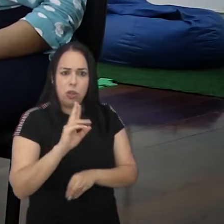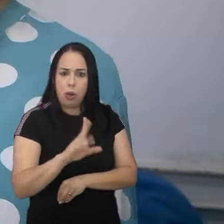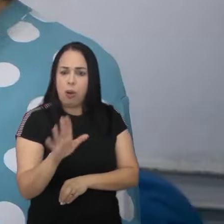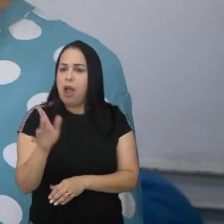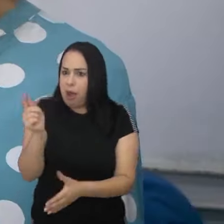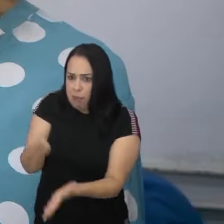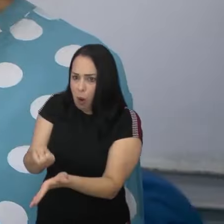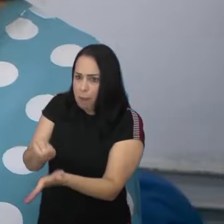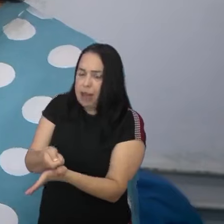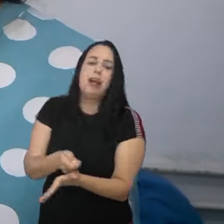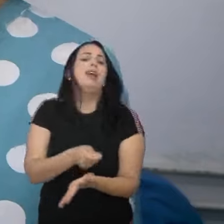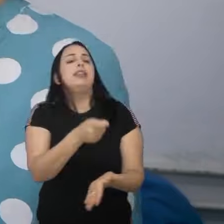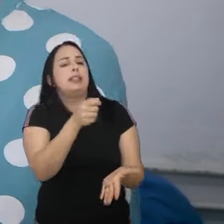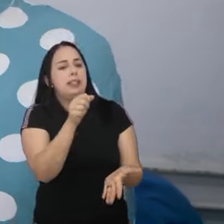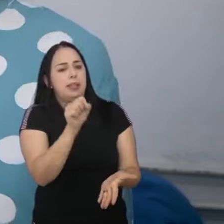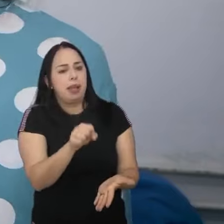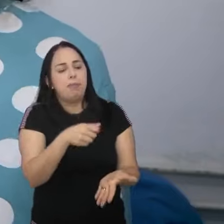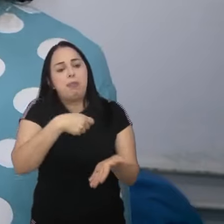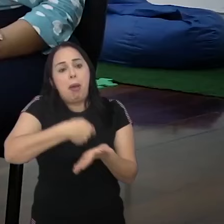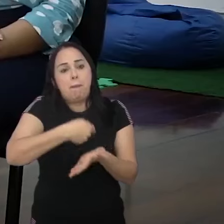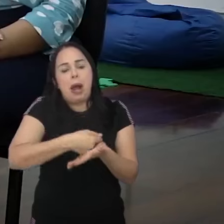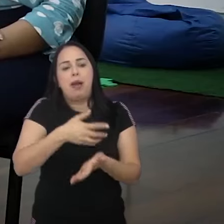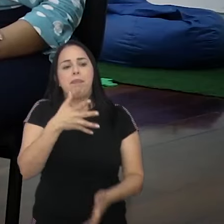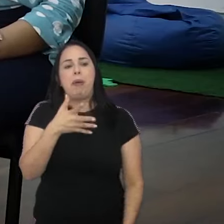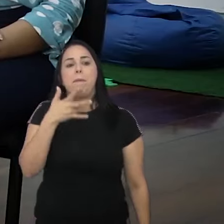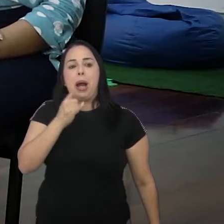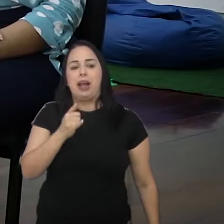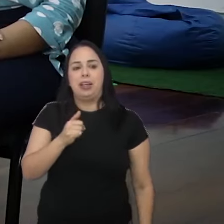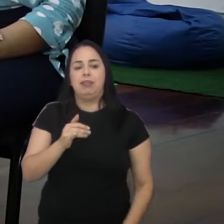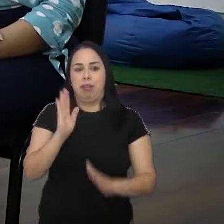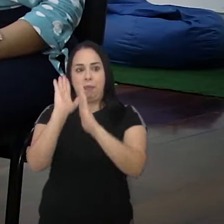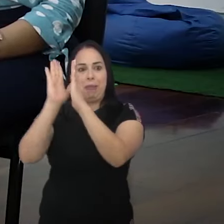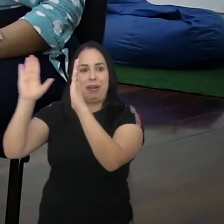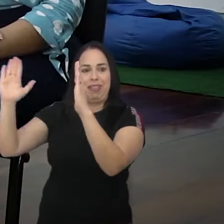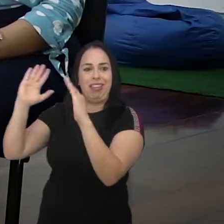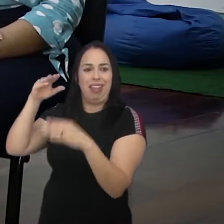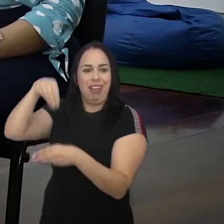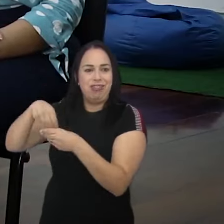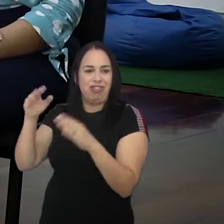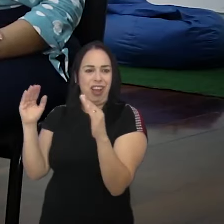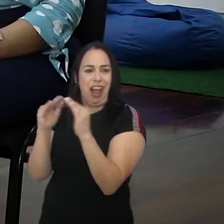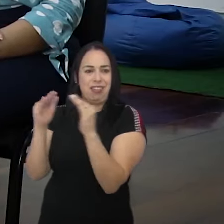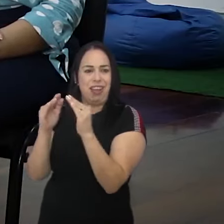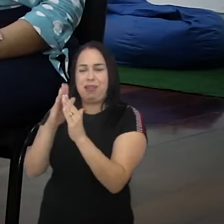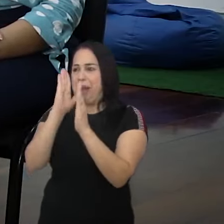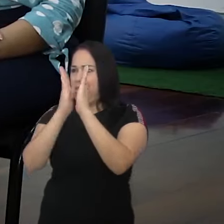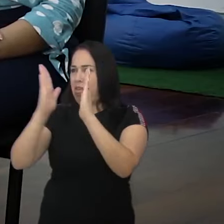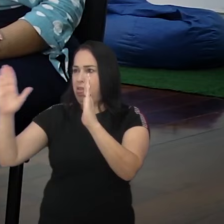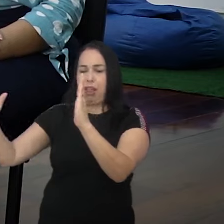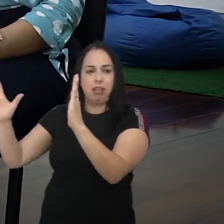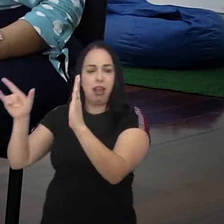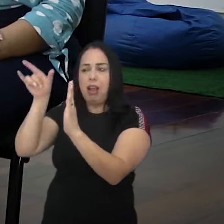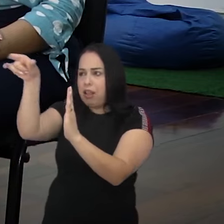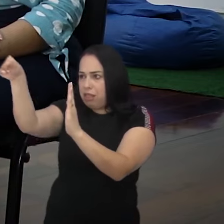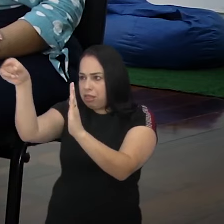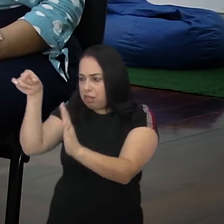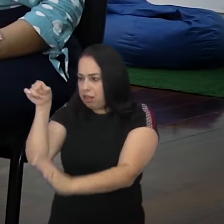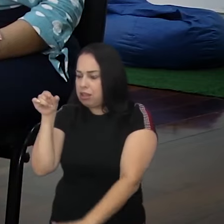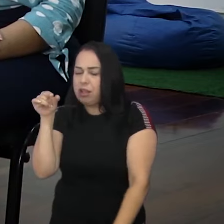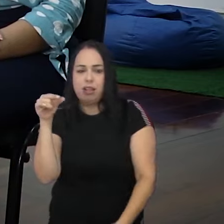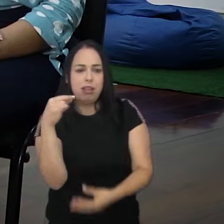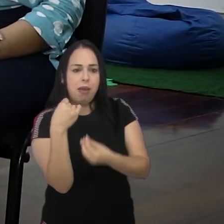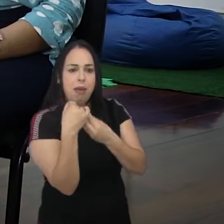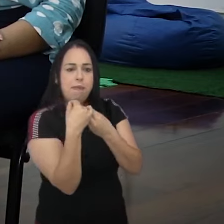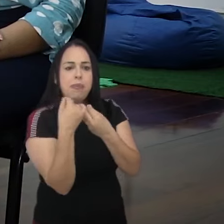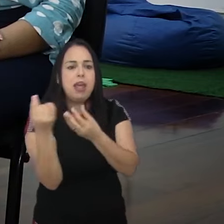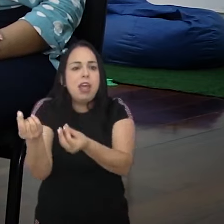foi uma imposição. Meu pai puxou uma... meu pai tinha uma biblioteca